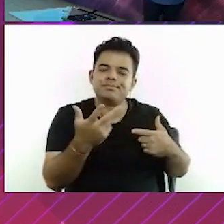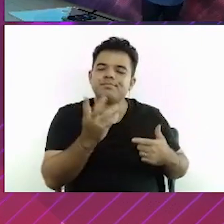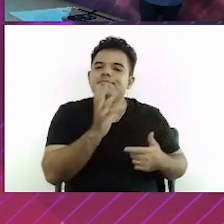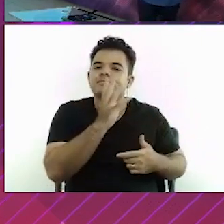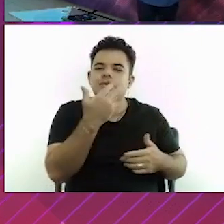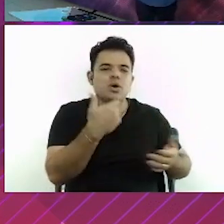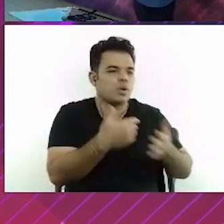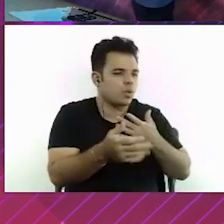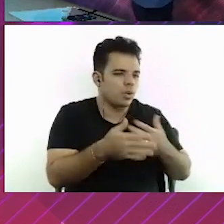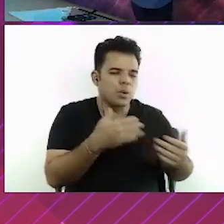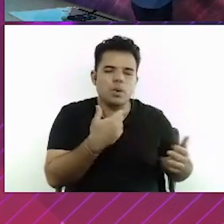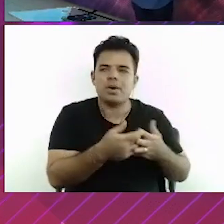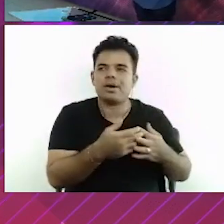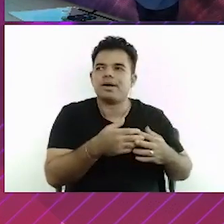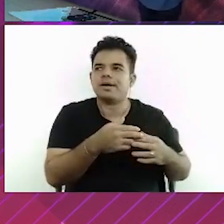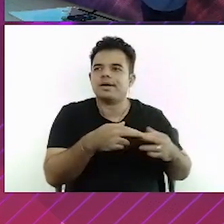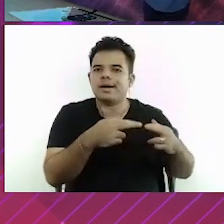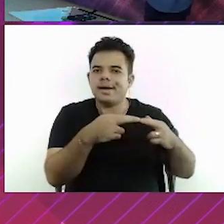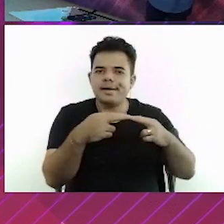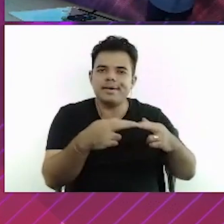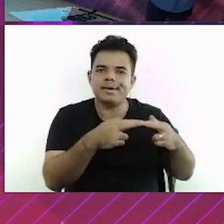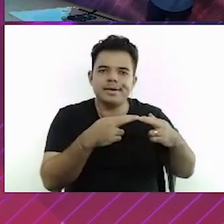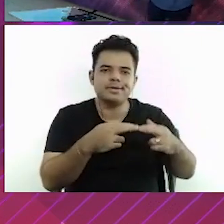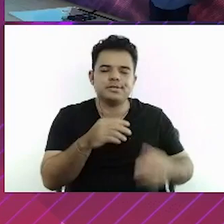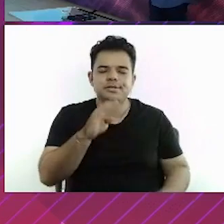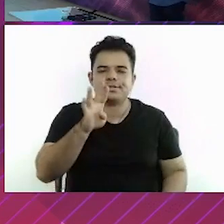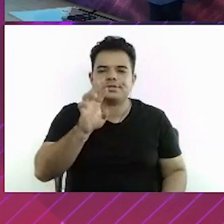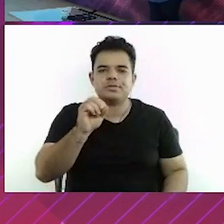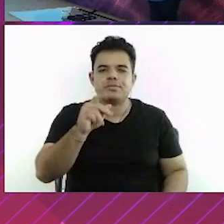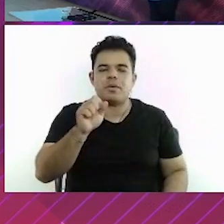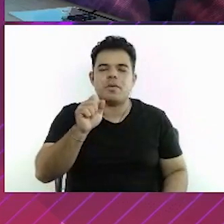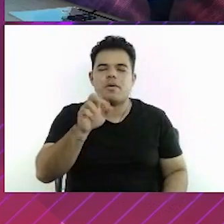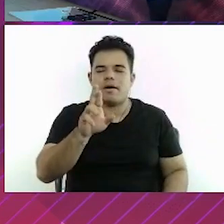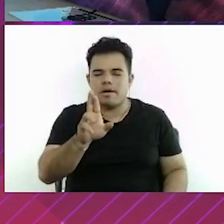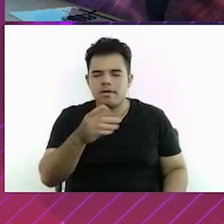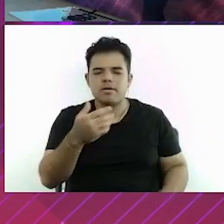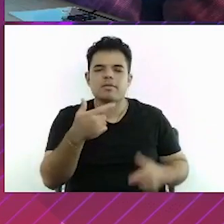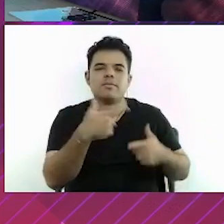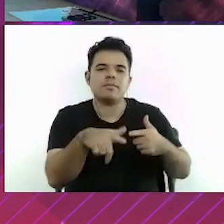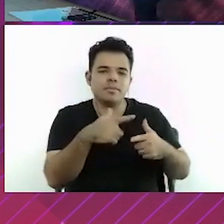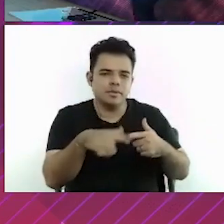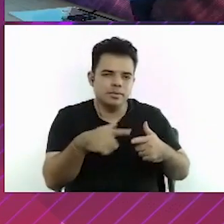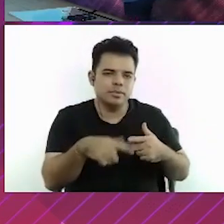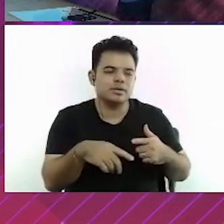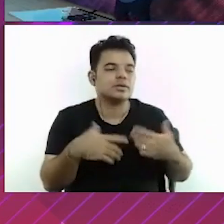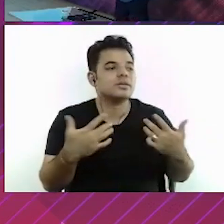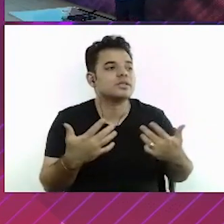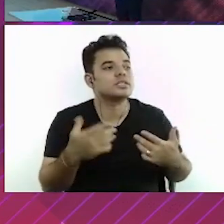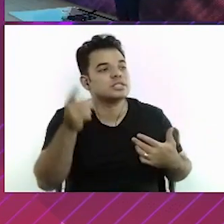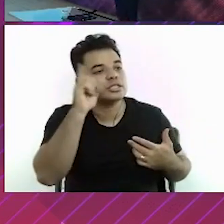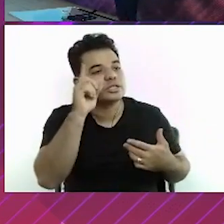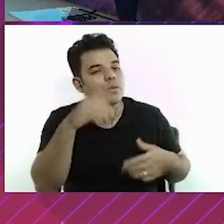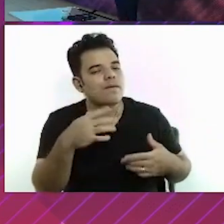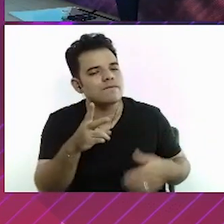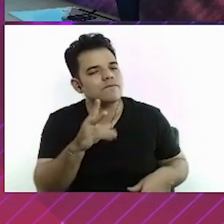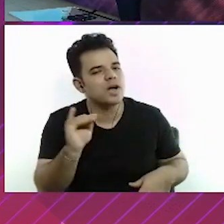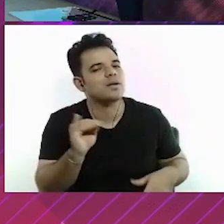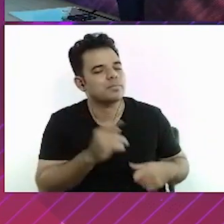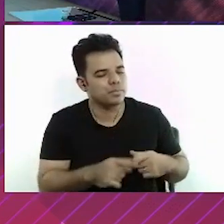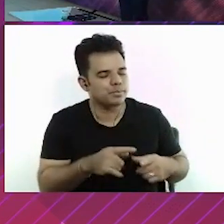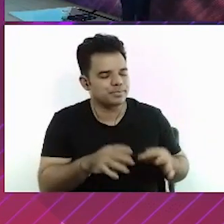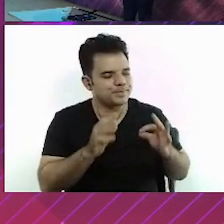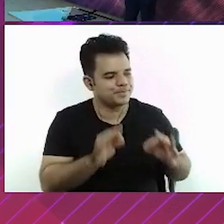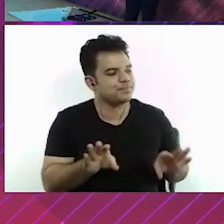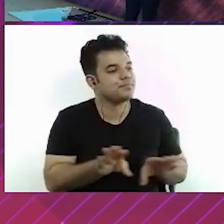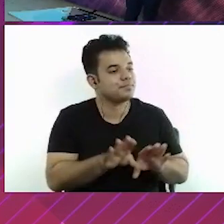de rede, falha no broker, enfim, vai dar um problema. Não é questão de si, é quando. E é interessante que o teu microserviço tem a